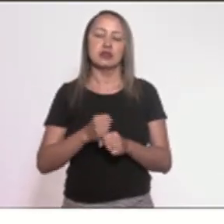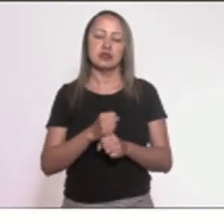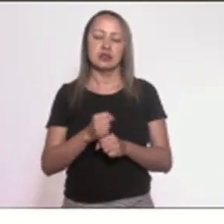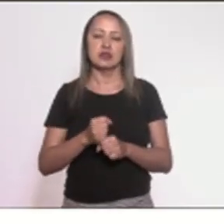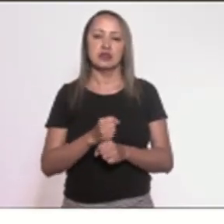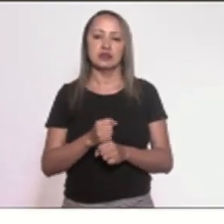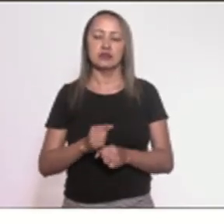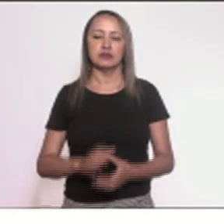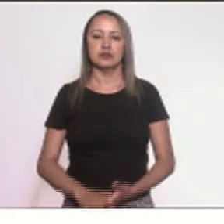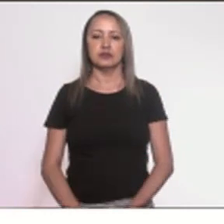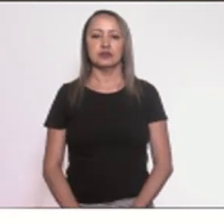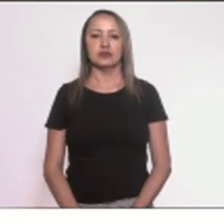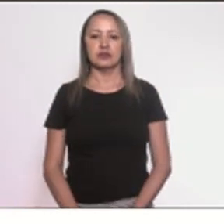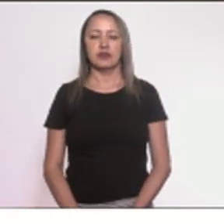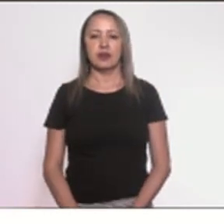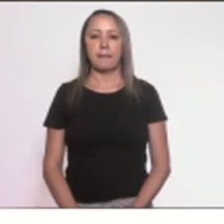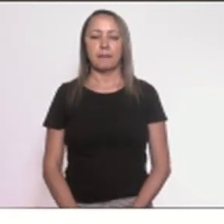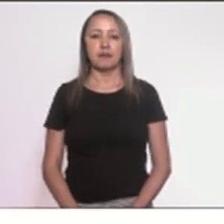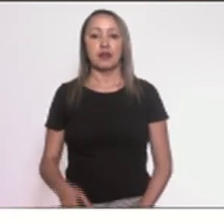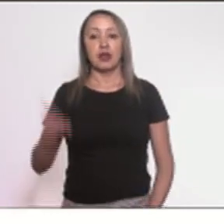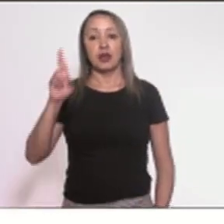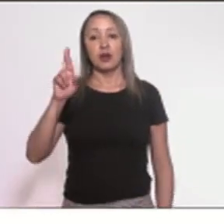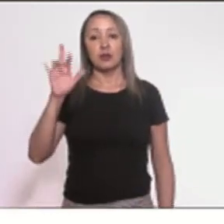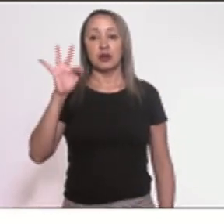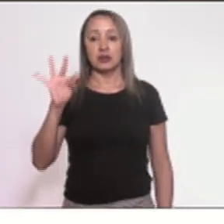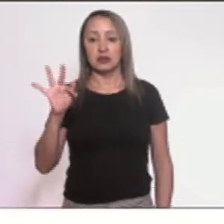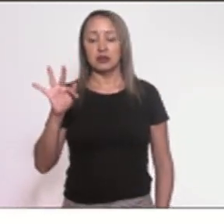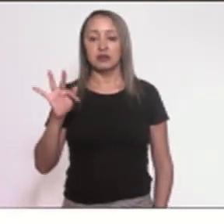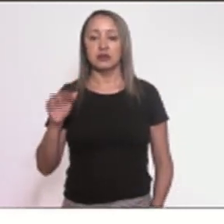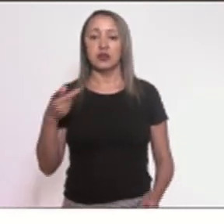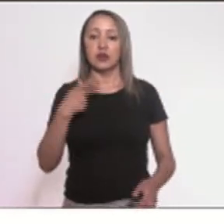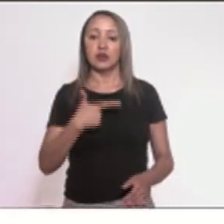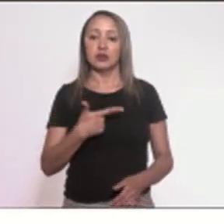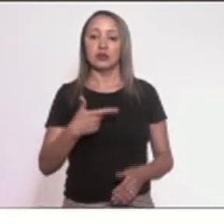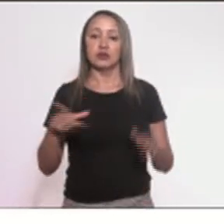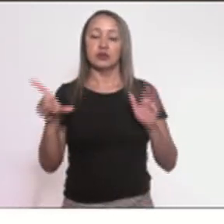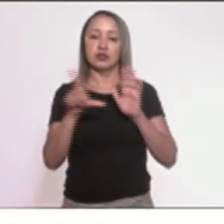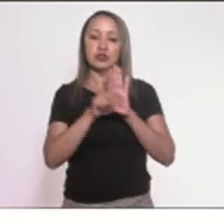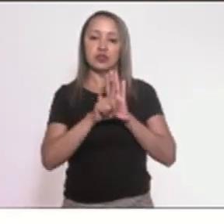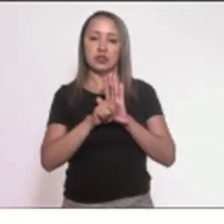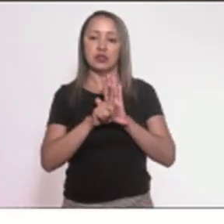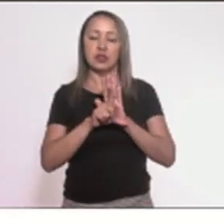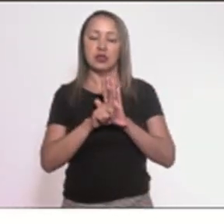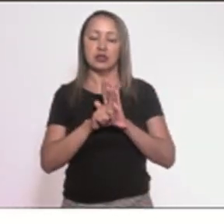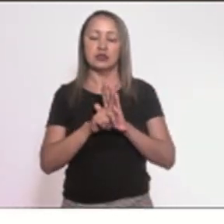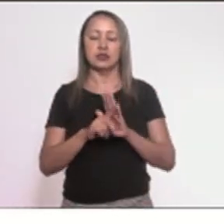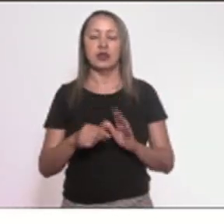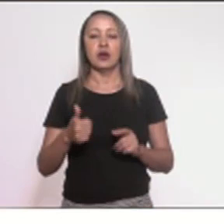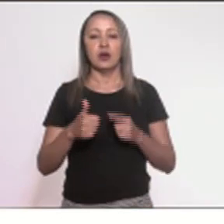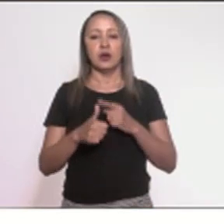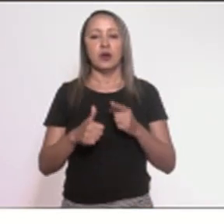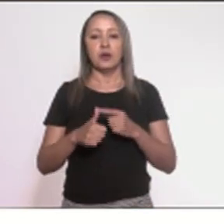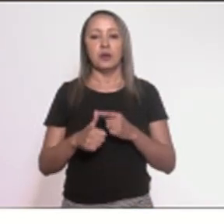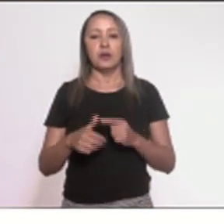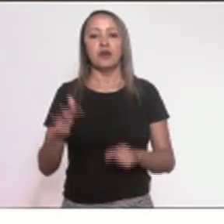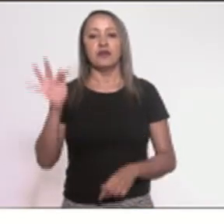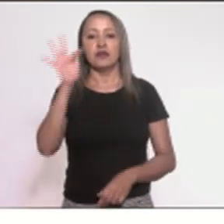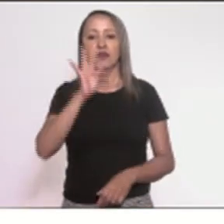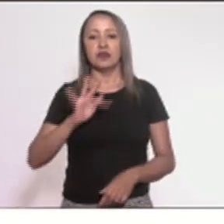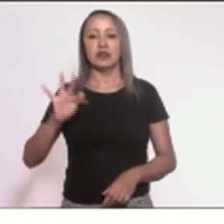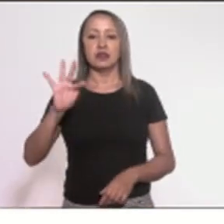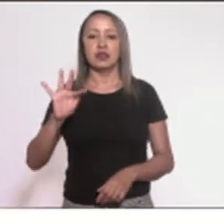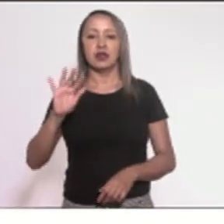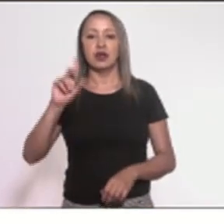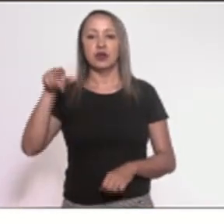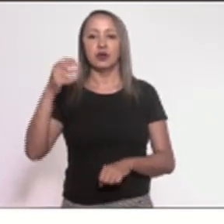fiscal, que derivou de 2 leis complementares, uma federal e outra estadual,